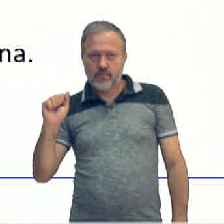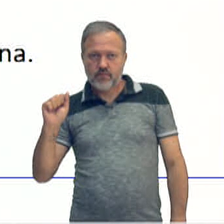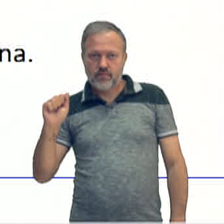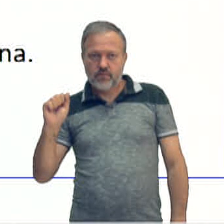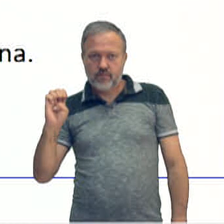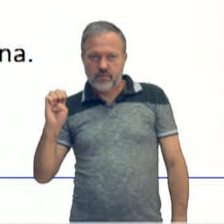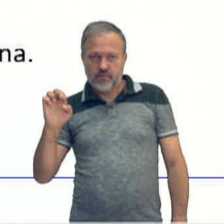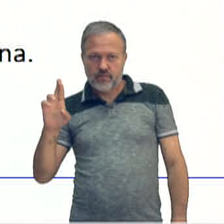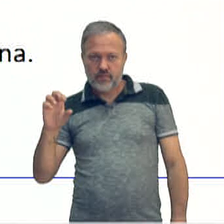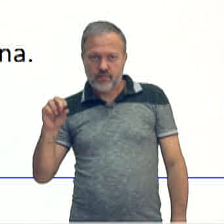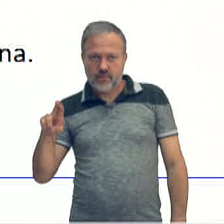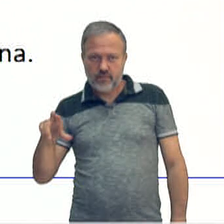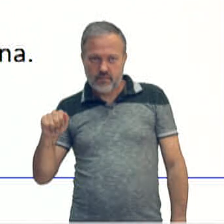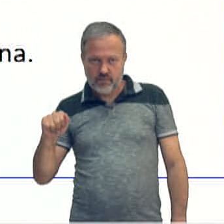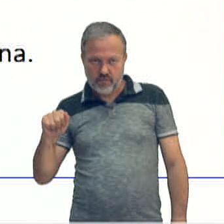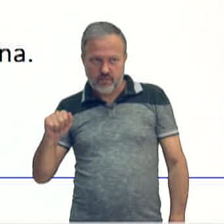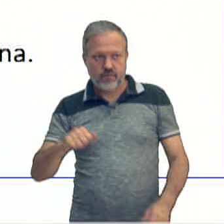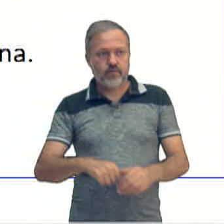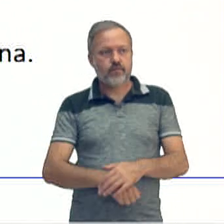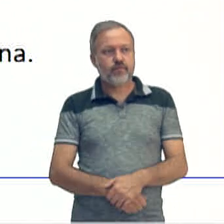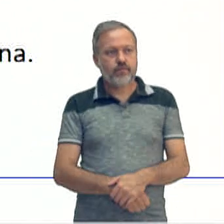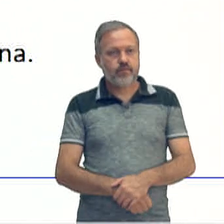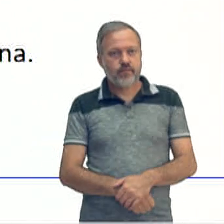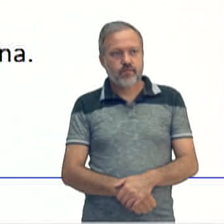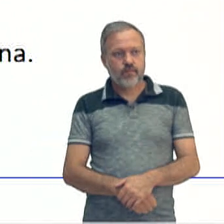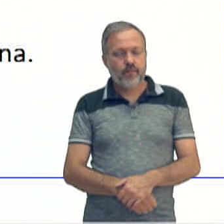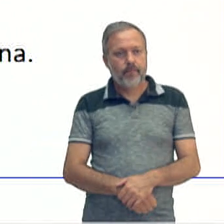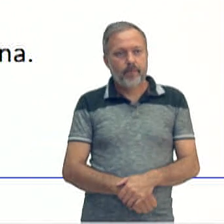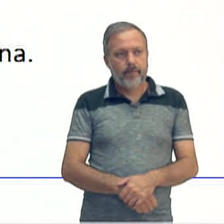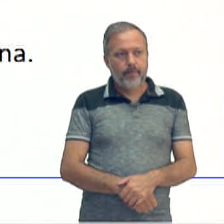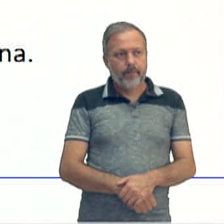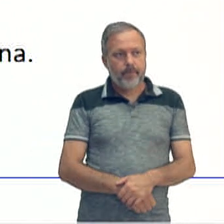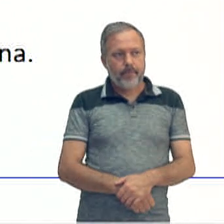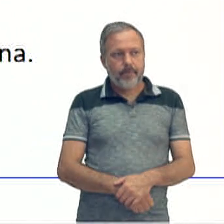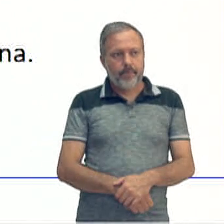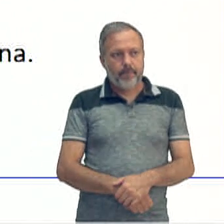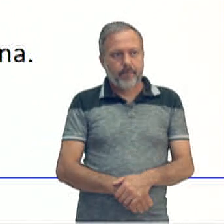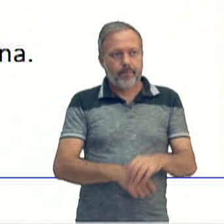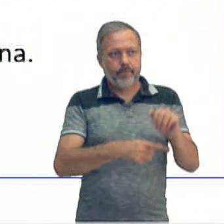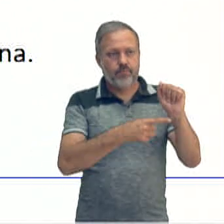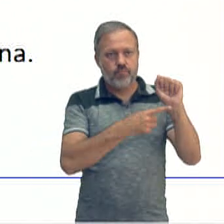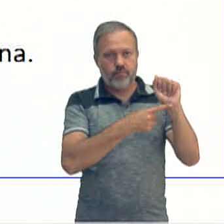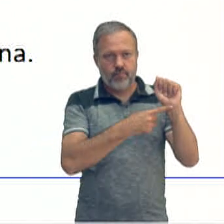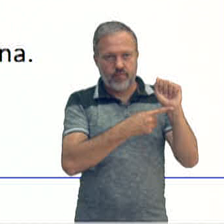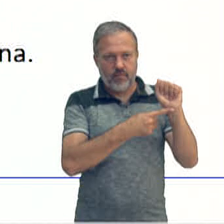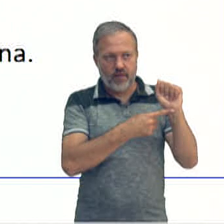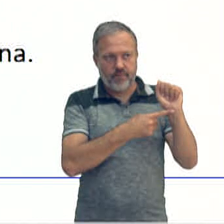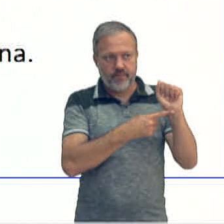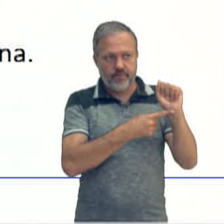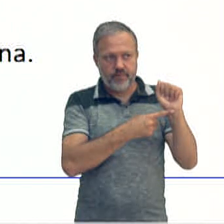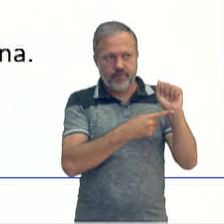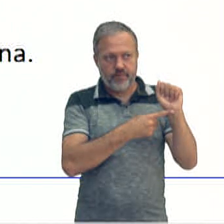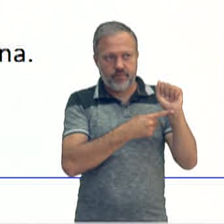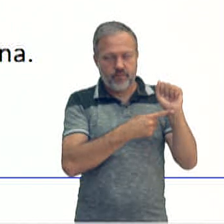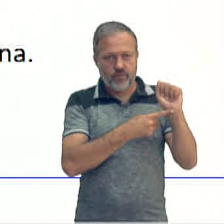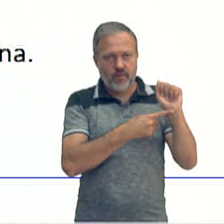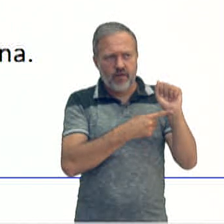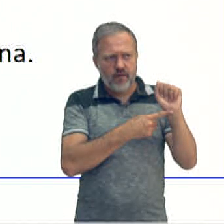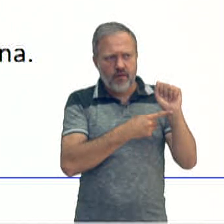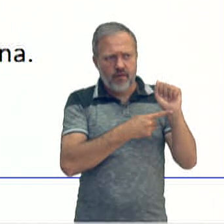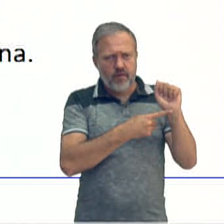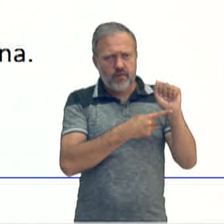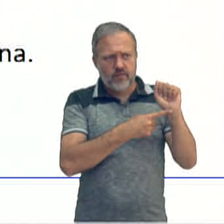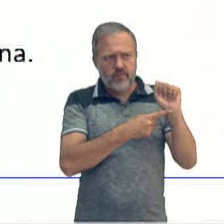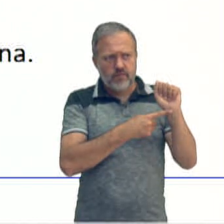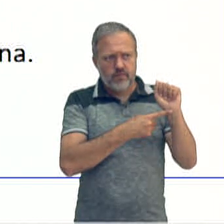ok? Isso se deve ao fato que o colesterol é fonte de energia para as células que sintetizam o hormônio.